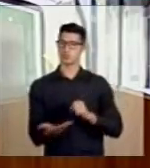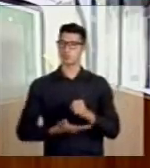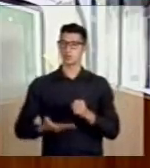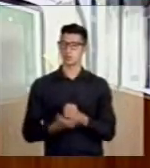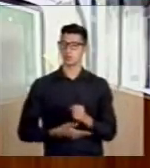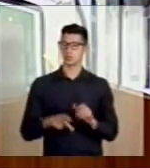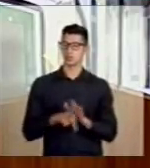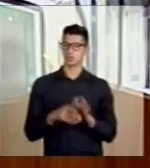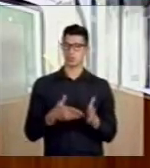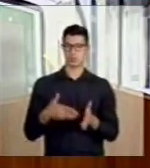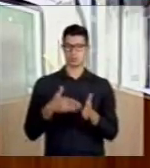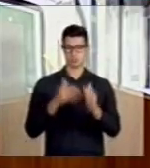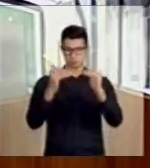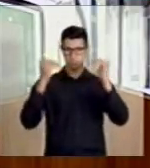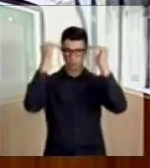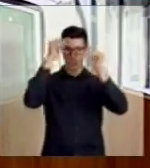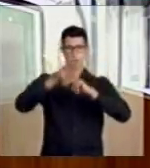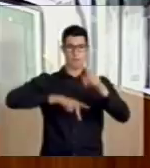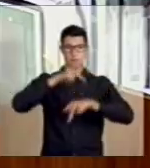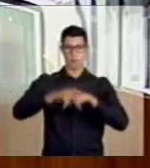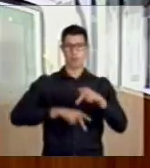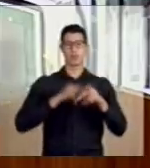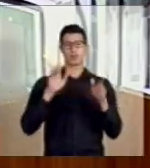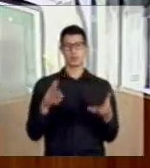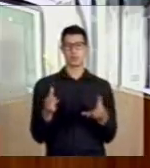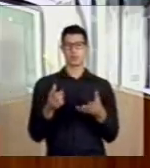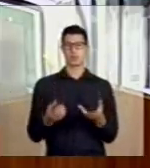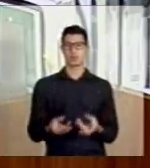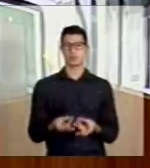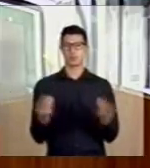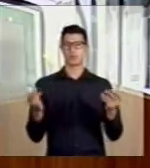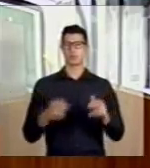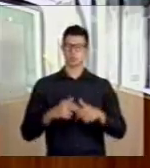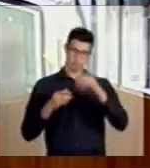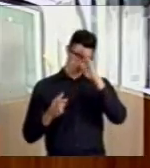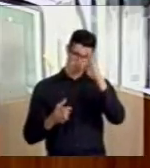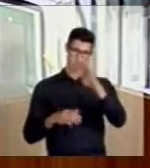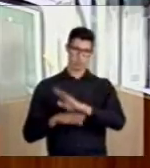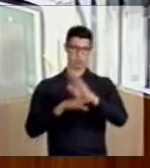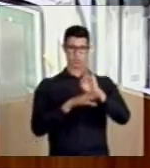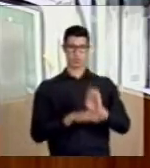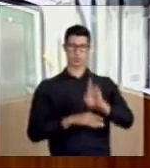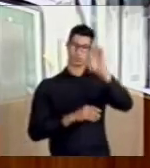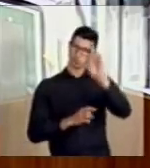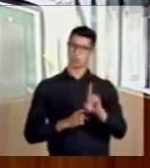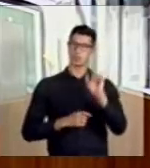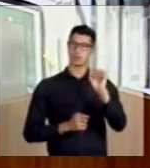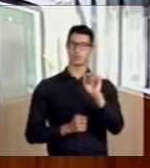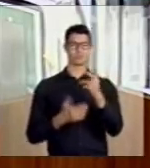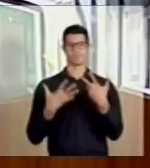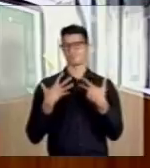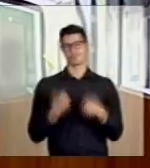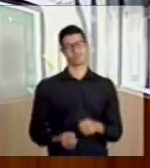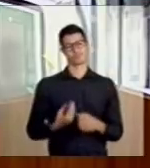na restrição da soberania popular decorre da limitação imposta pelo princípio do Estado de Direito, que não admite